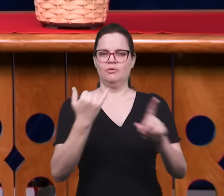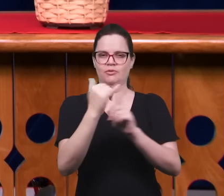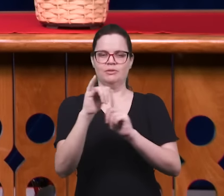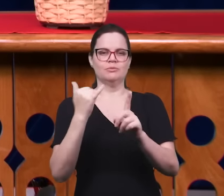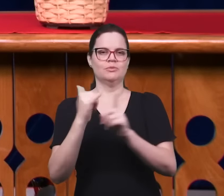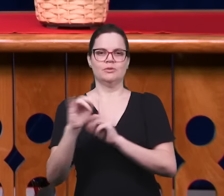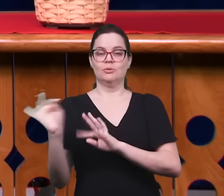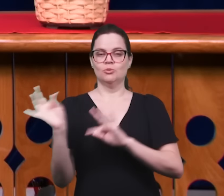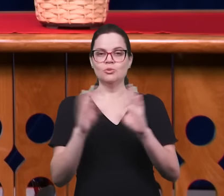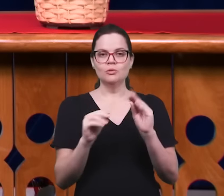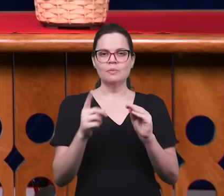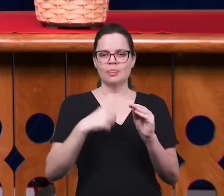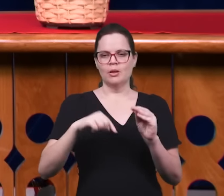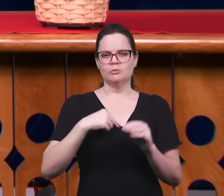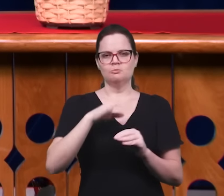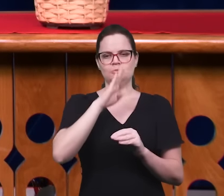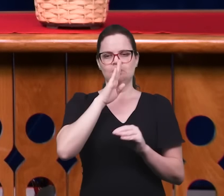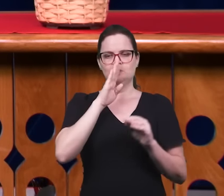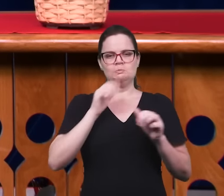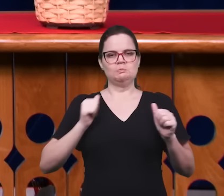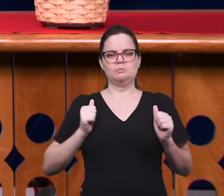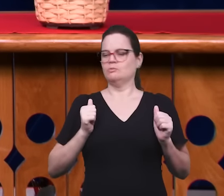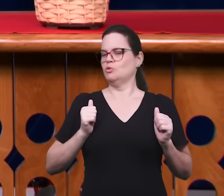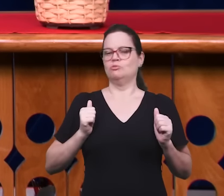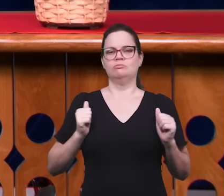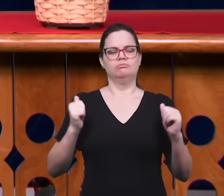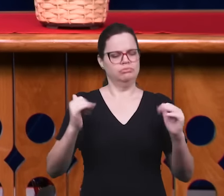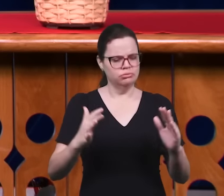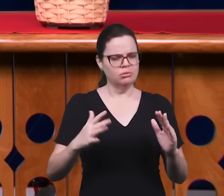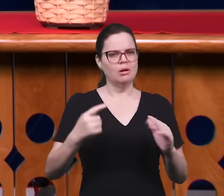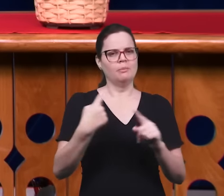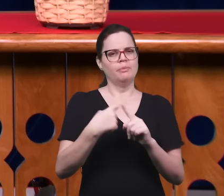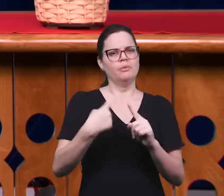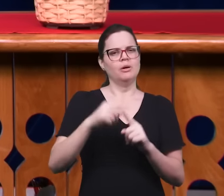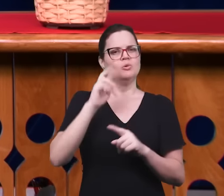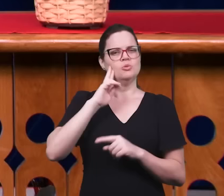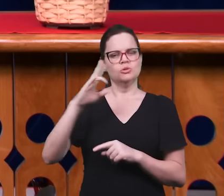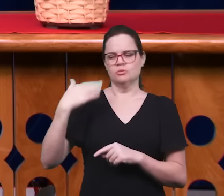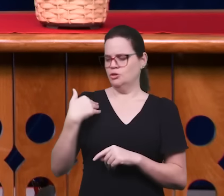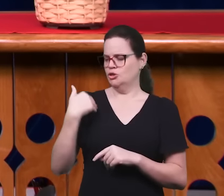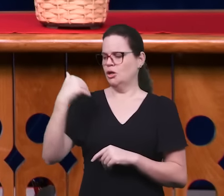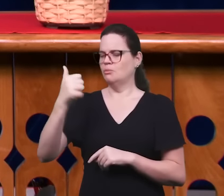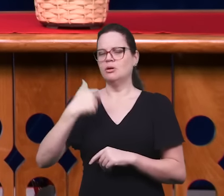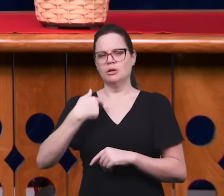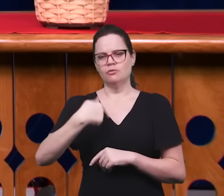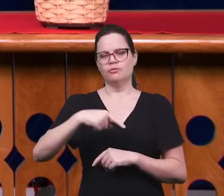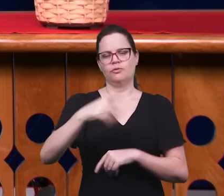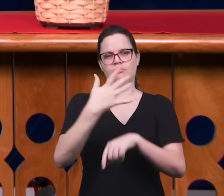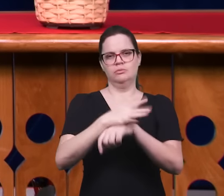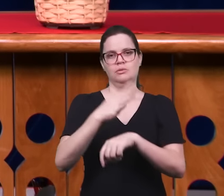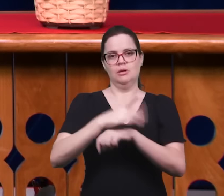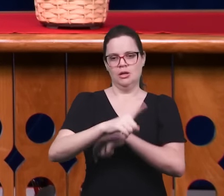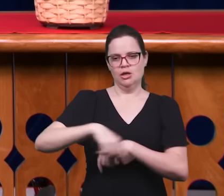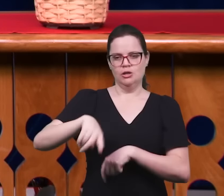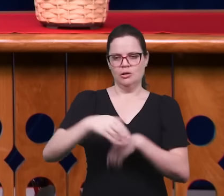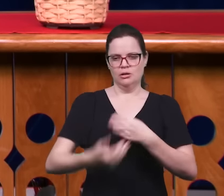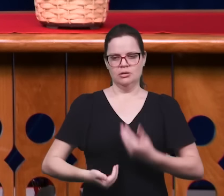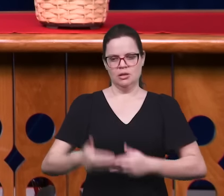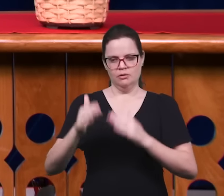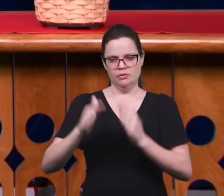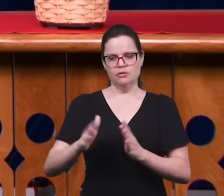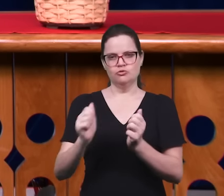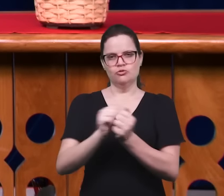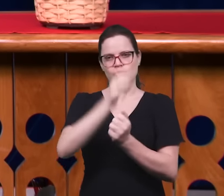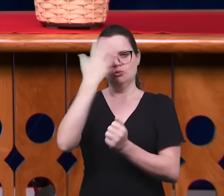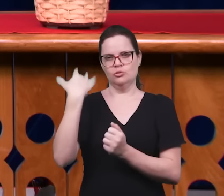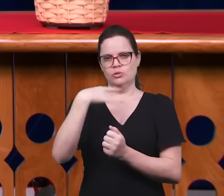falar. Nós não vamos nos calar, porque há um chamado, há uma mensagem, e o Espírito e a esposa anunciam a